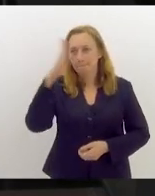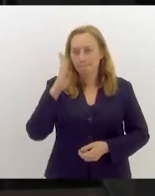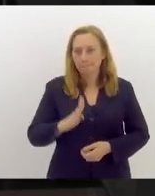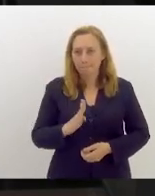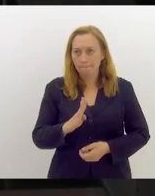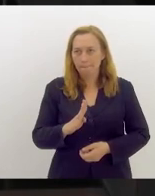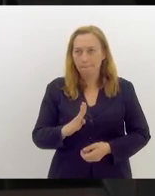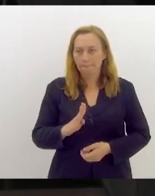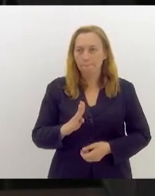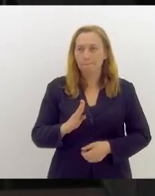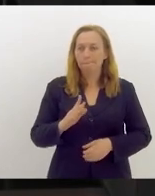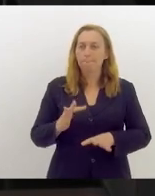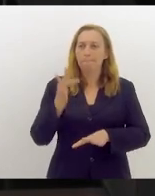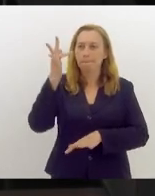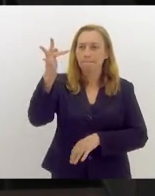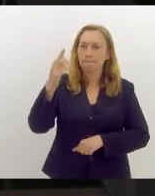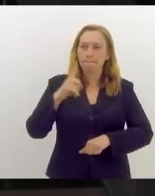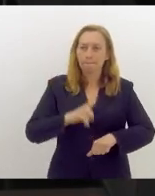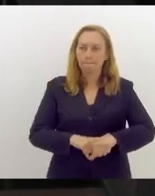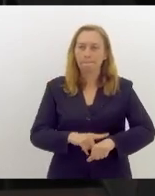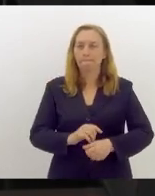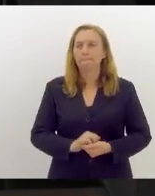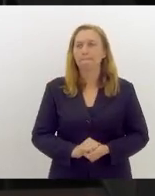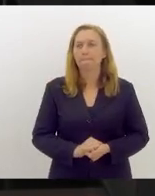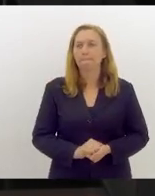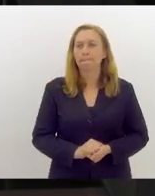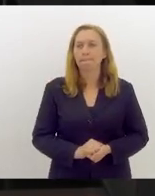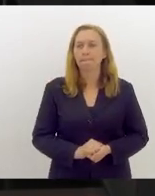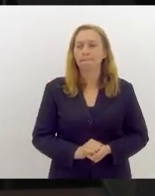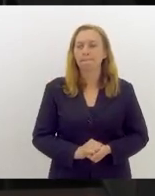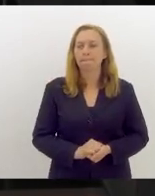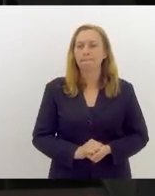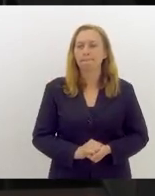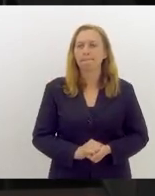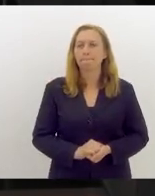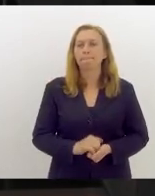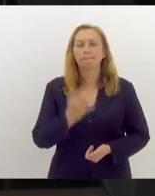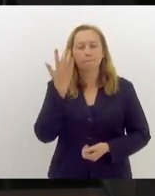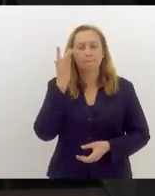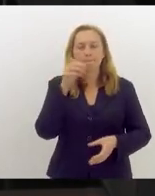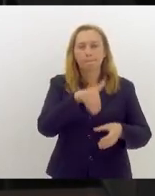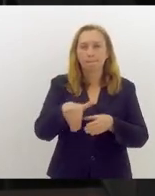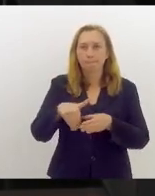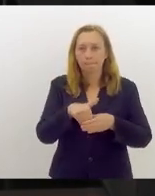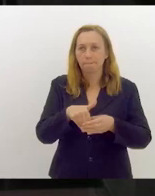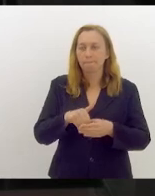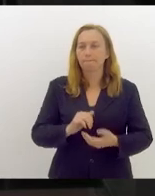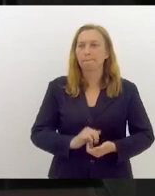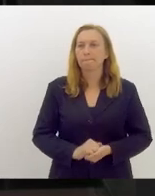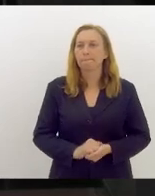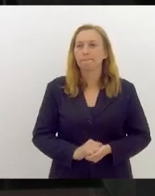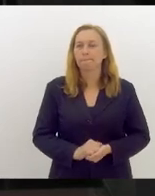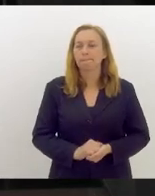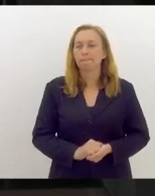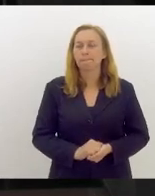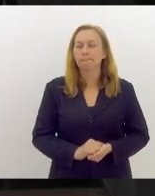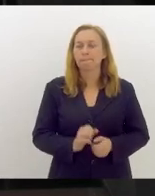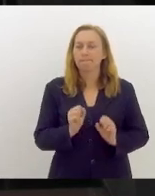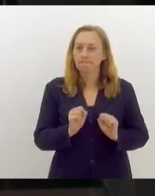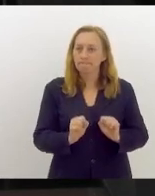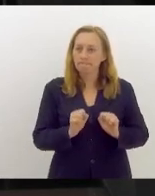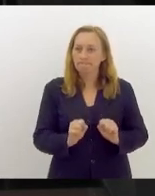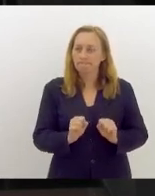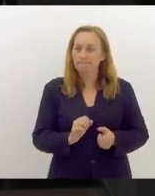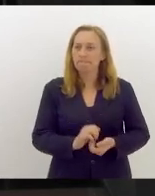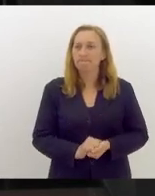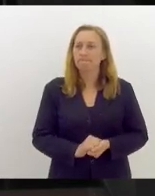para os tempos futuros acho que essa eleição ela poderá ser